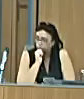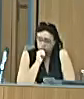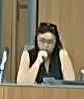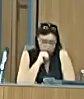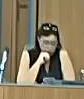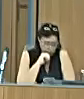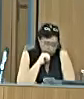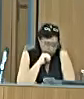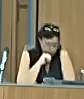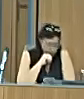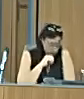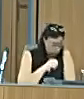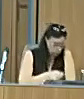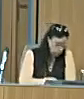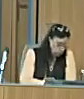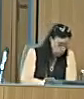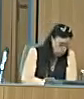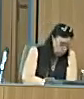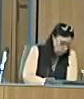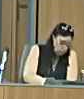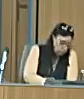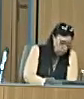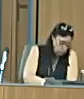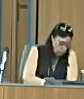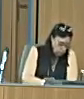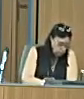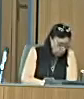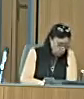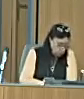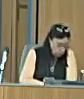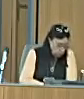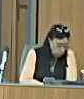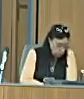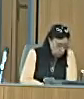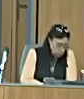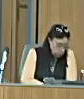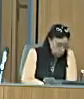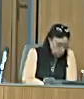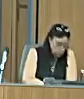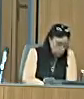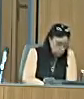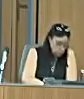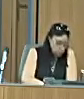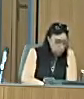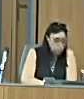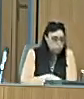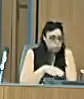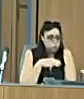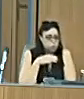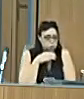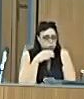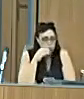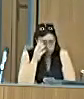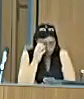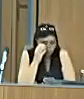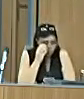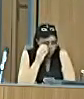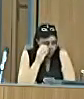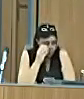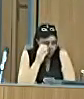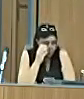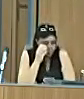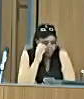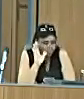assumido pelo secretário de segurança general mário ele diz que é compromisso dele na sargento